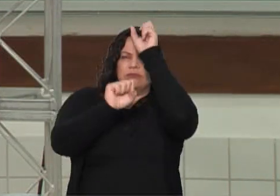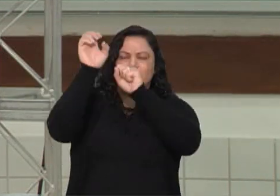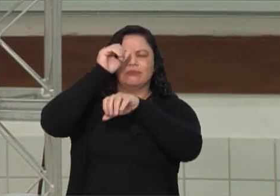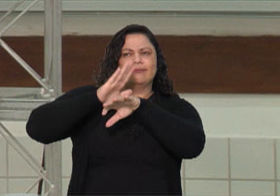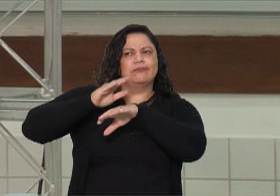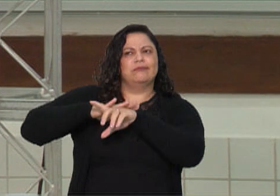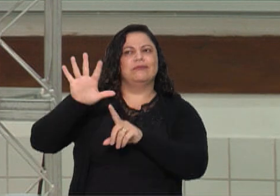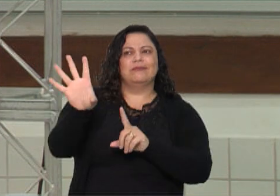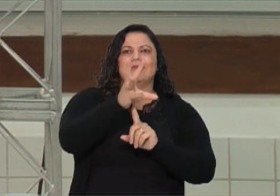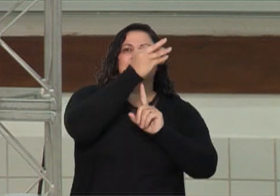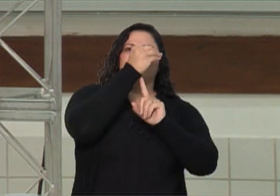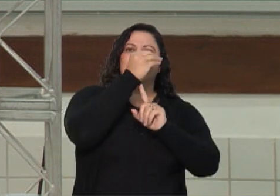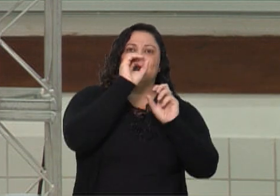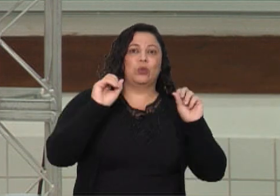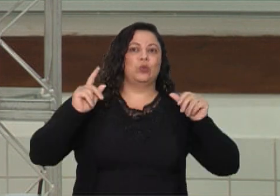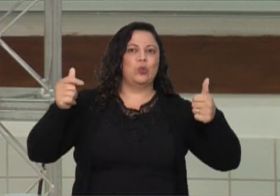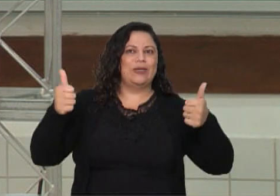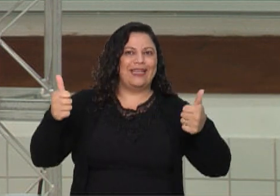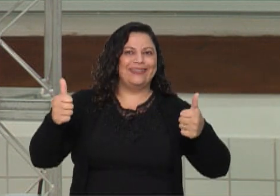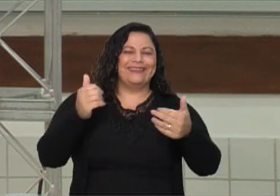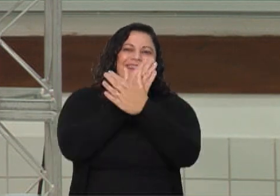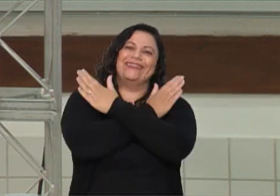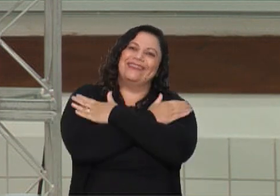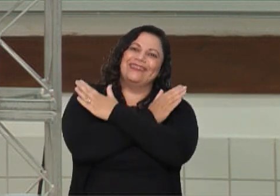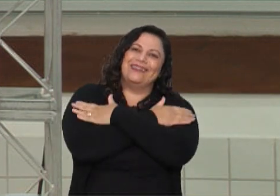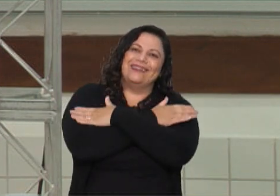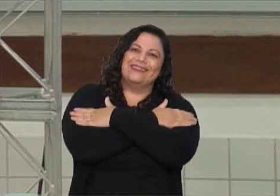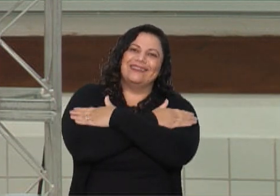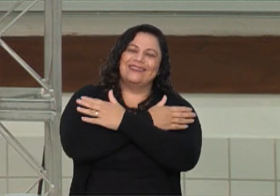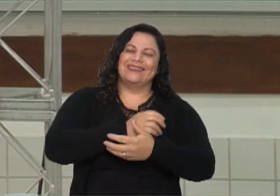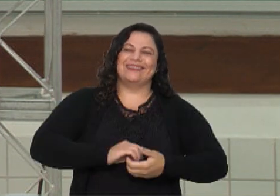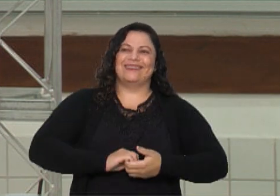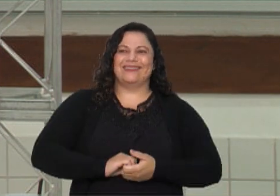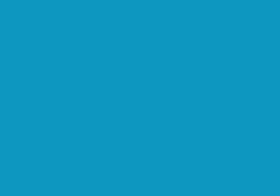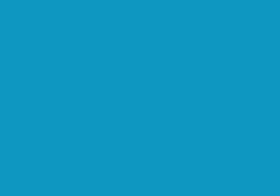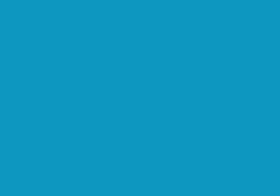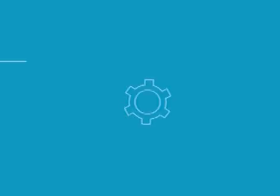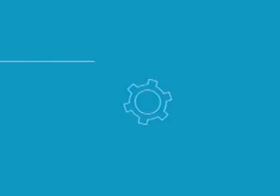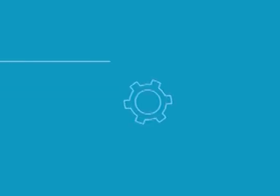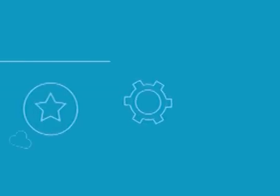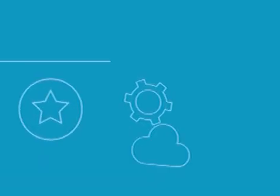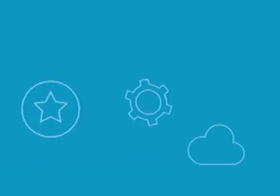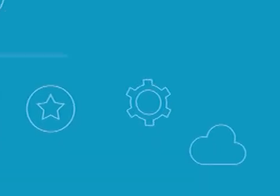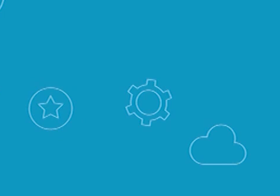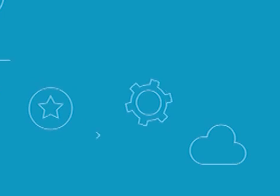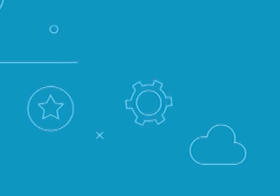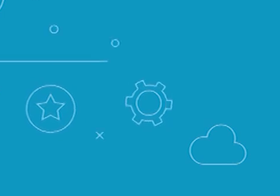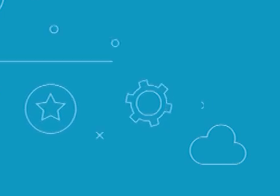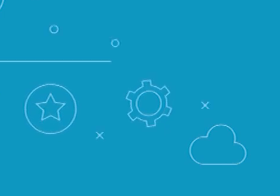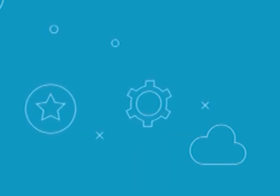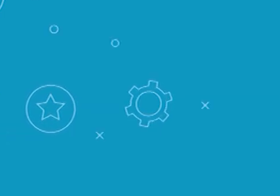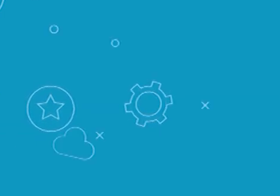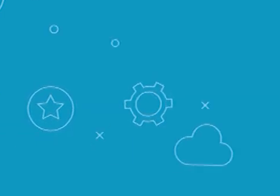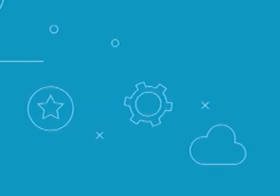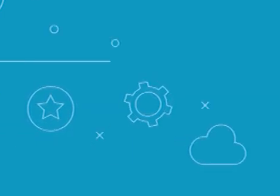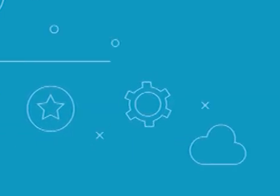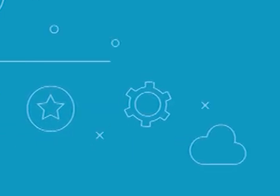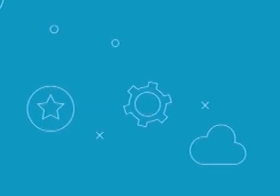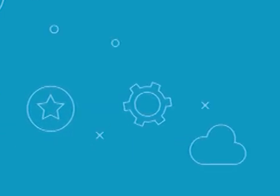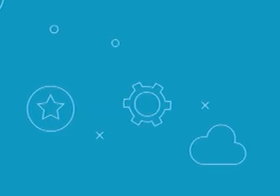ok? Até lá. Super abraço.